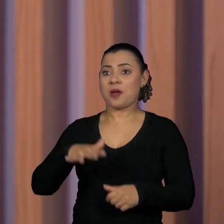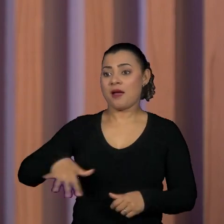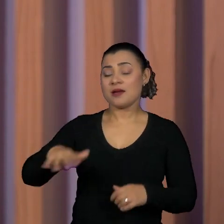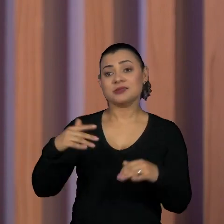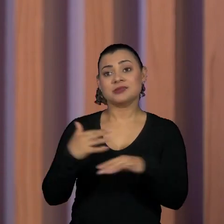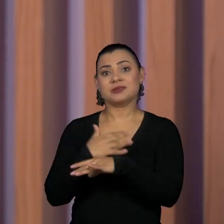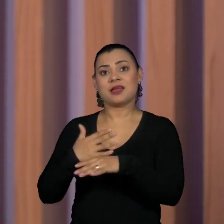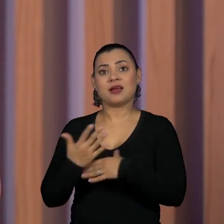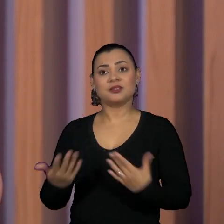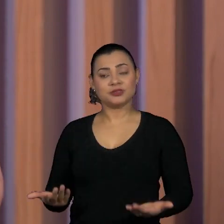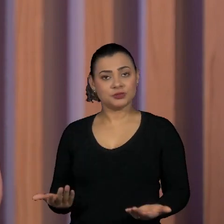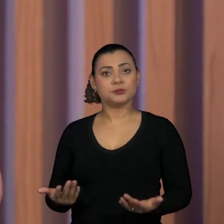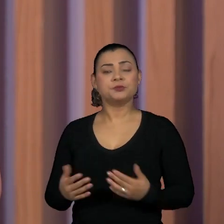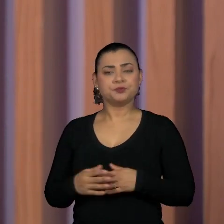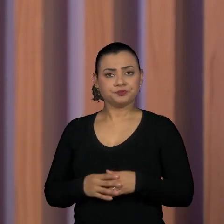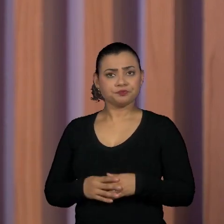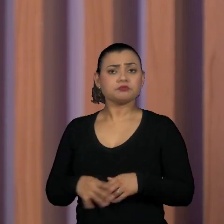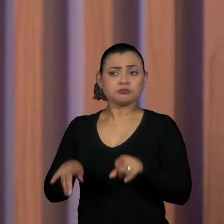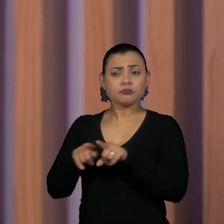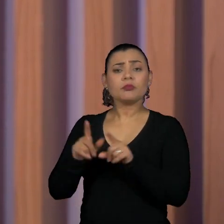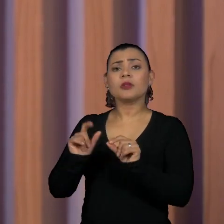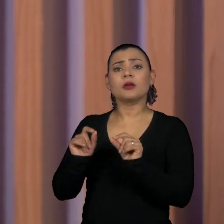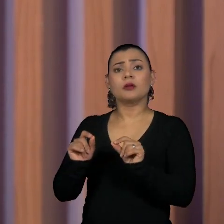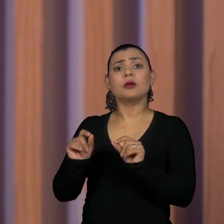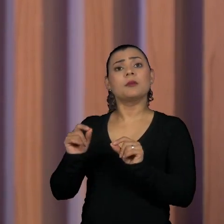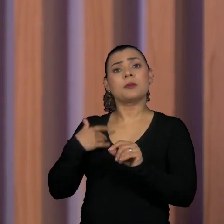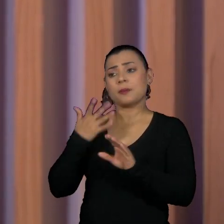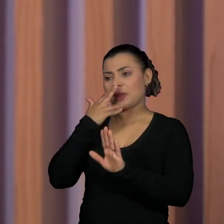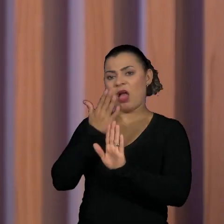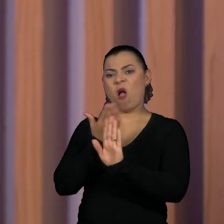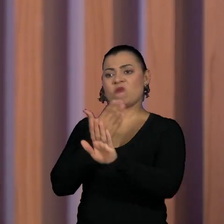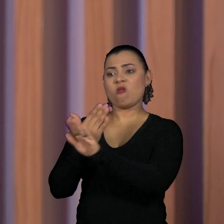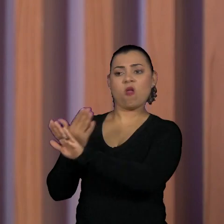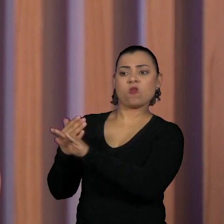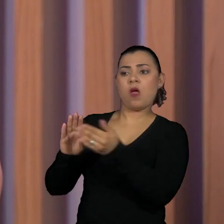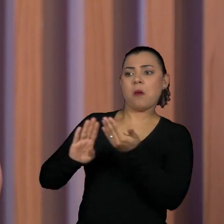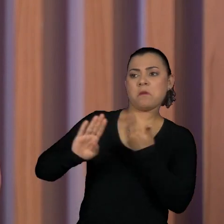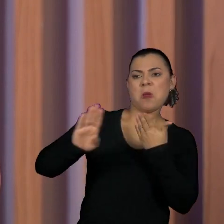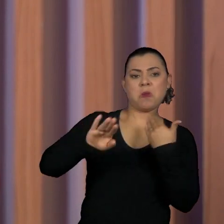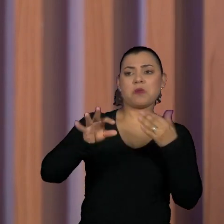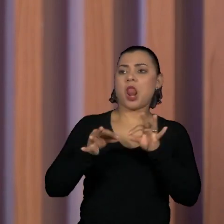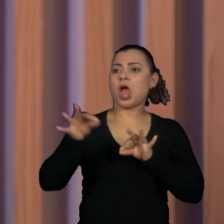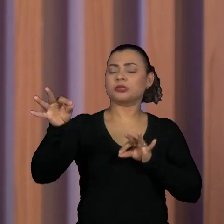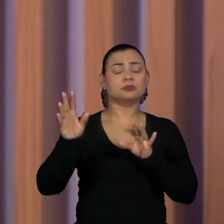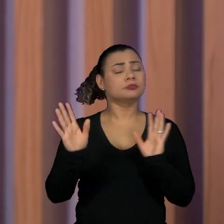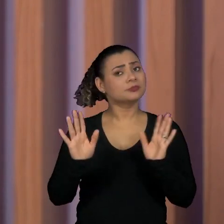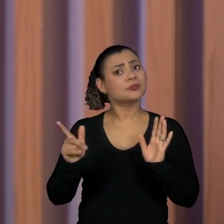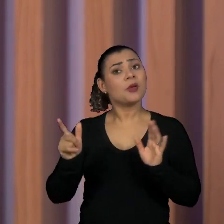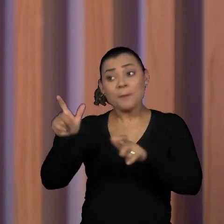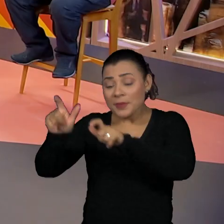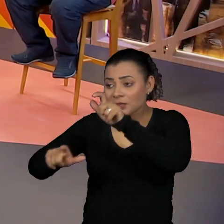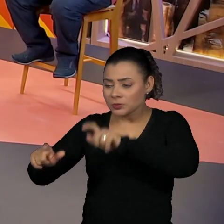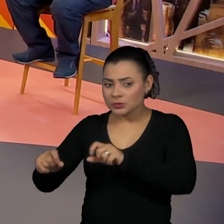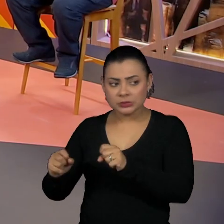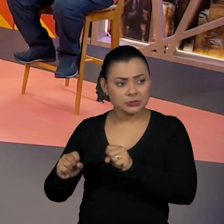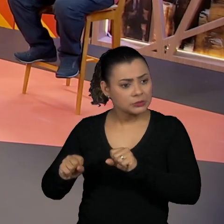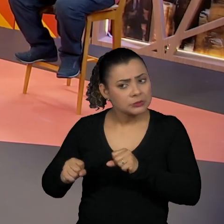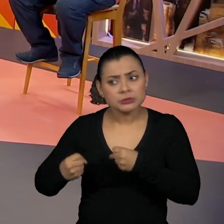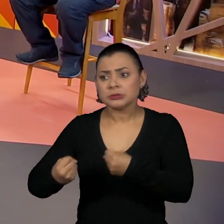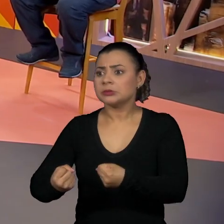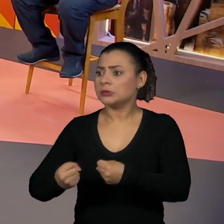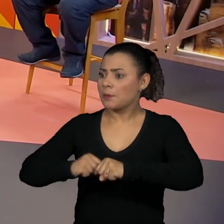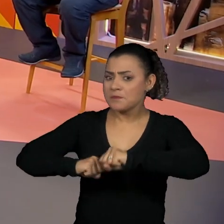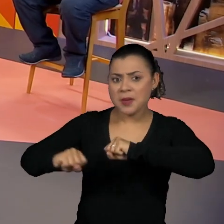maneira segregada, né? Para diminuir, para afastar as pessoas. E as pessoas, a partir desse